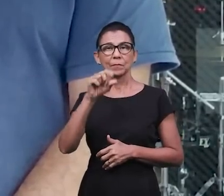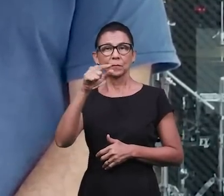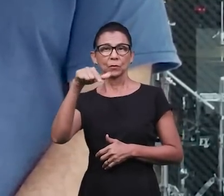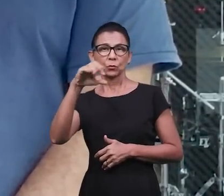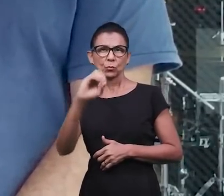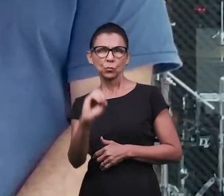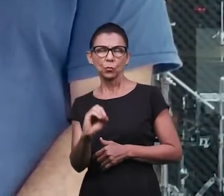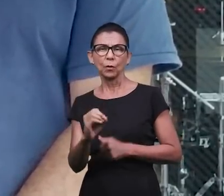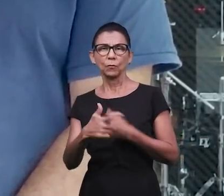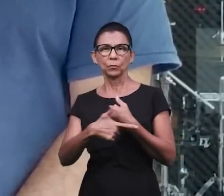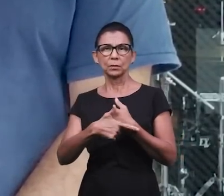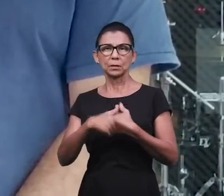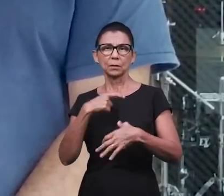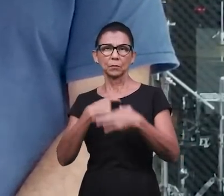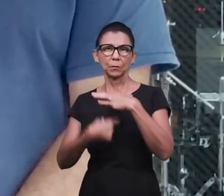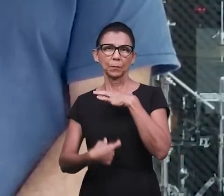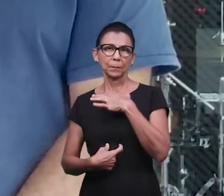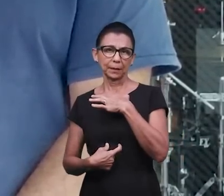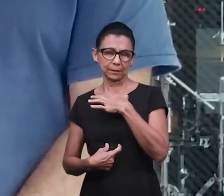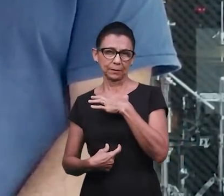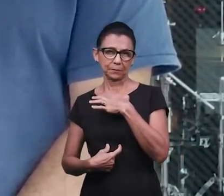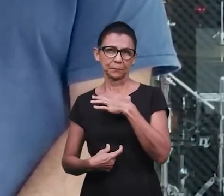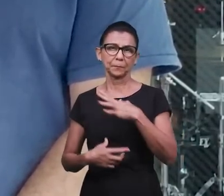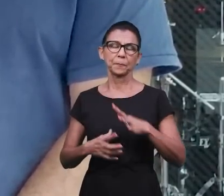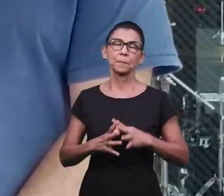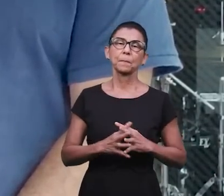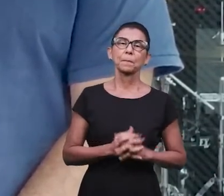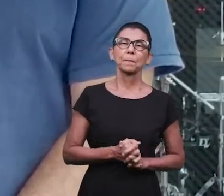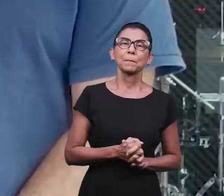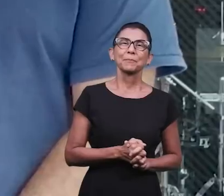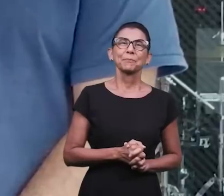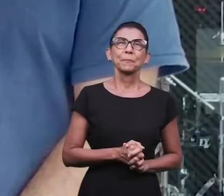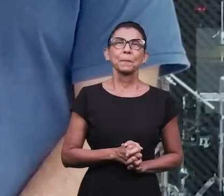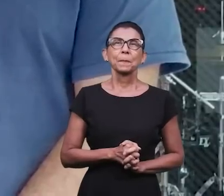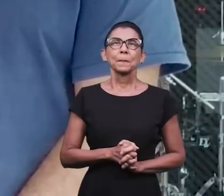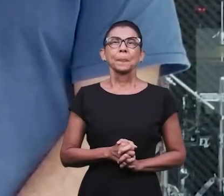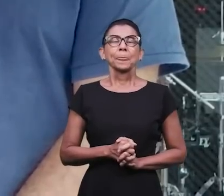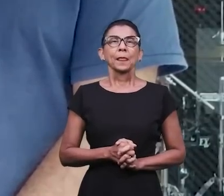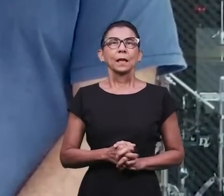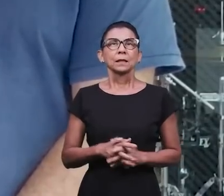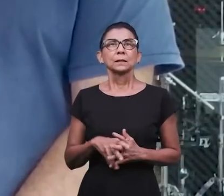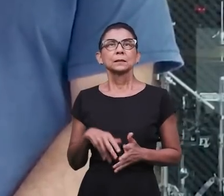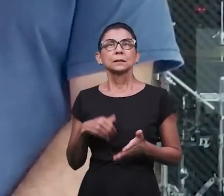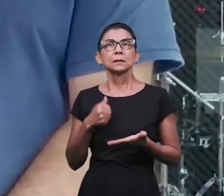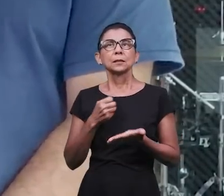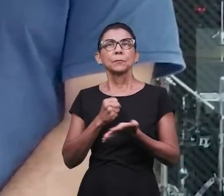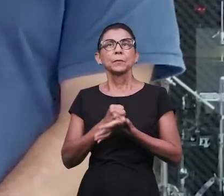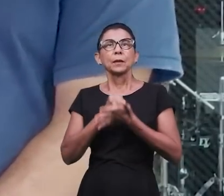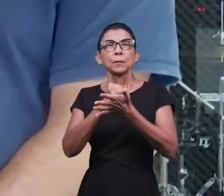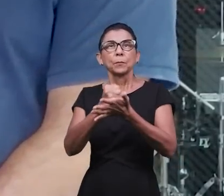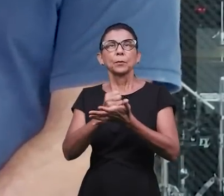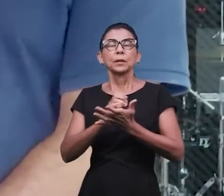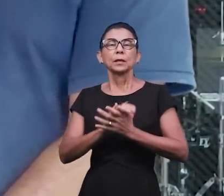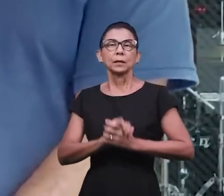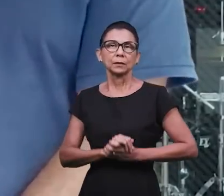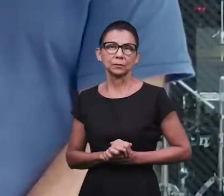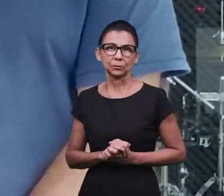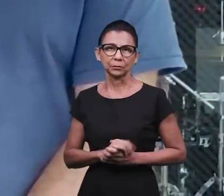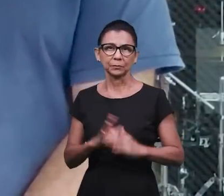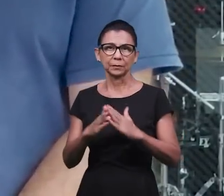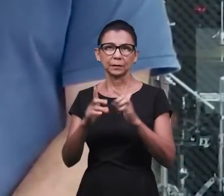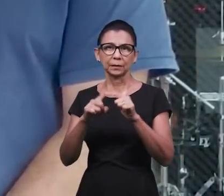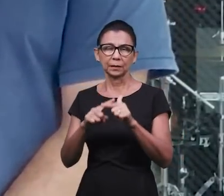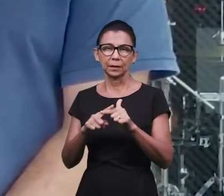obreiro ligado a esse ministério e que está assistindo a igreja no município de Santa Efigênia de